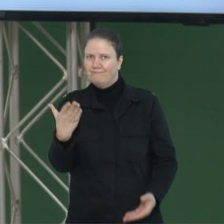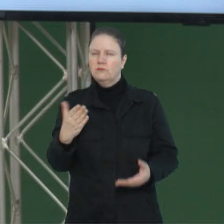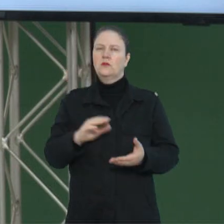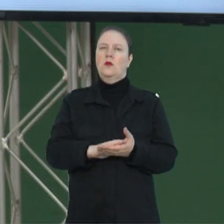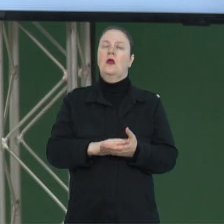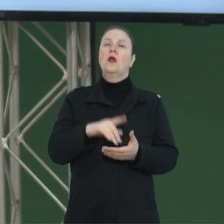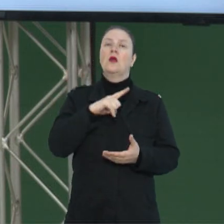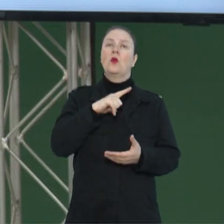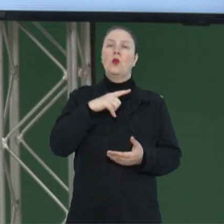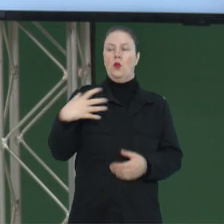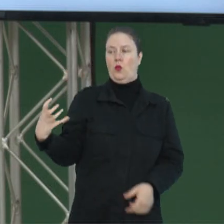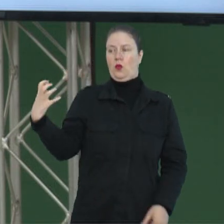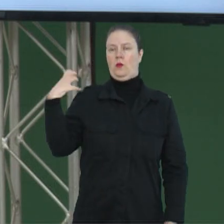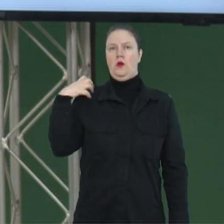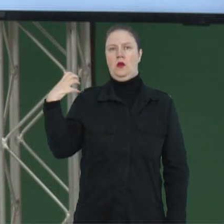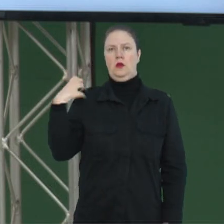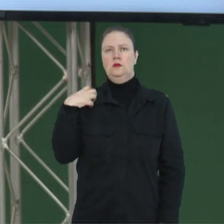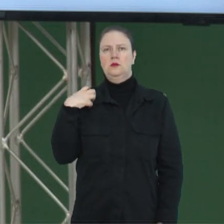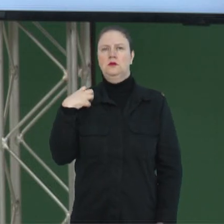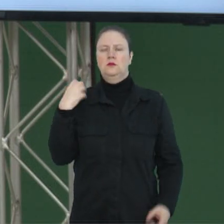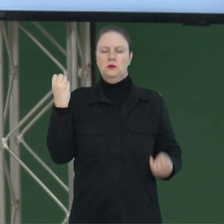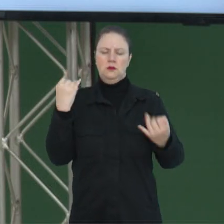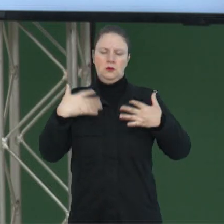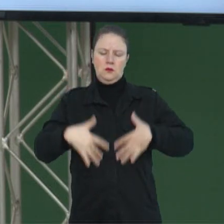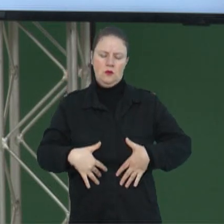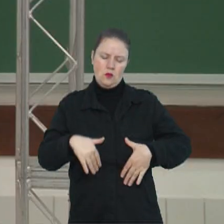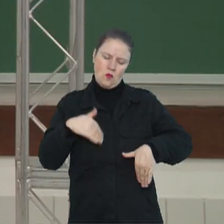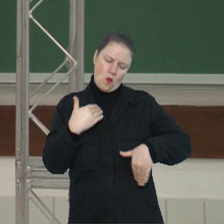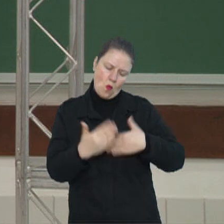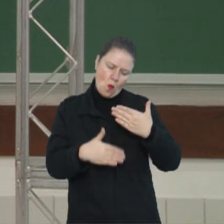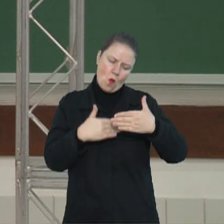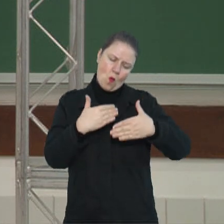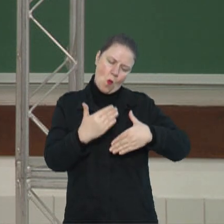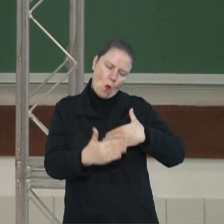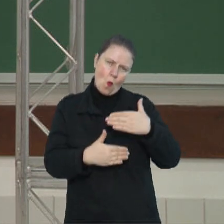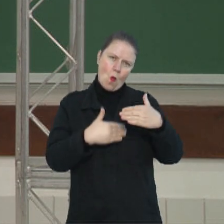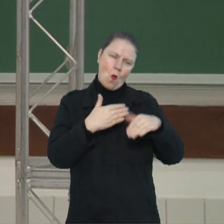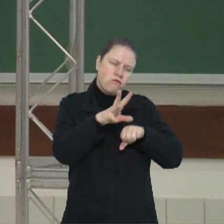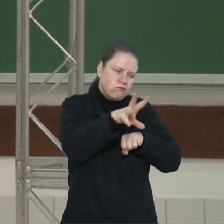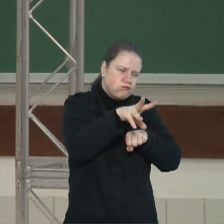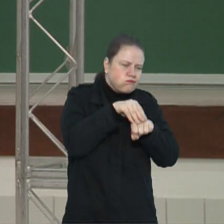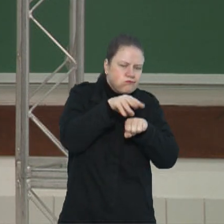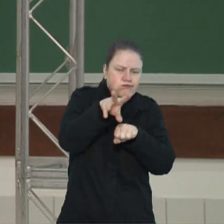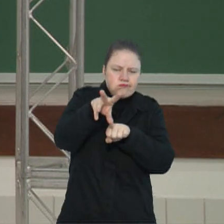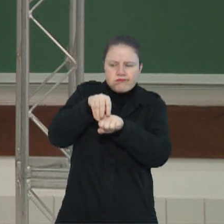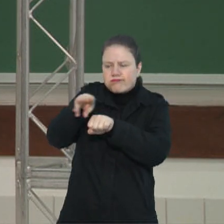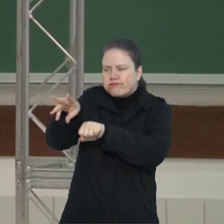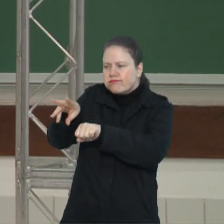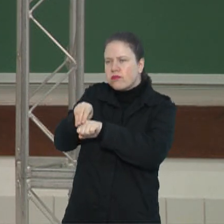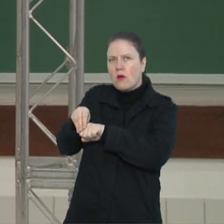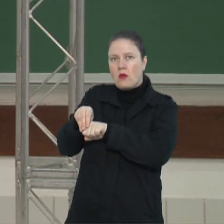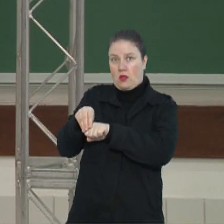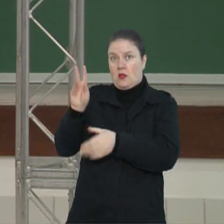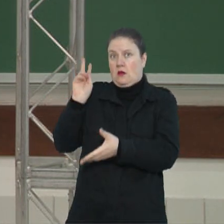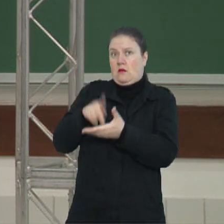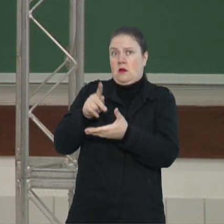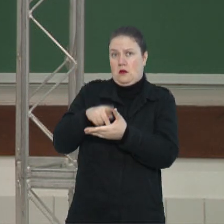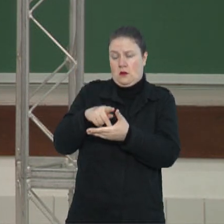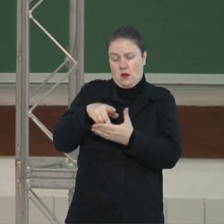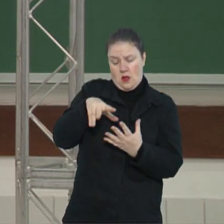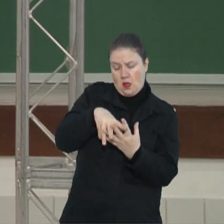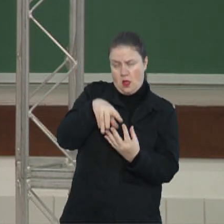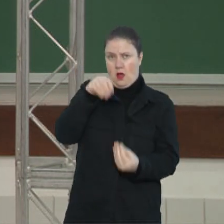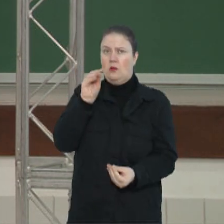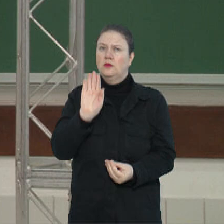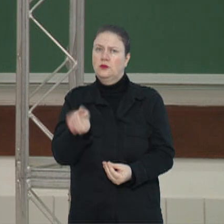disso? Reminiscência, o processo do conhecimento do Platão, que na verdade a sua alma já conheceu todo o conhecimento, né? Agora a